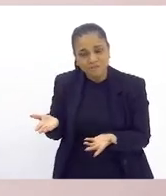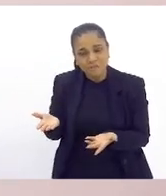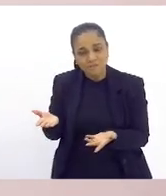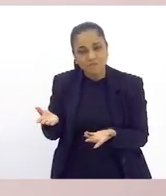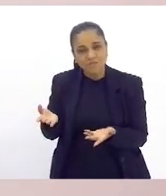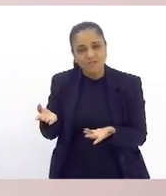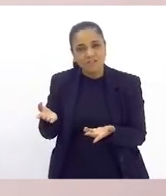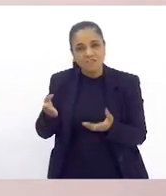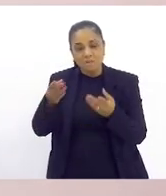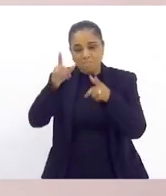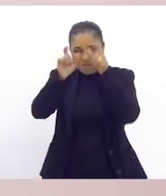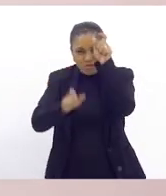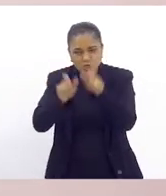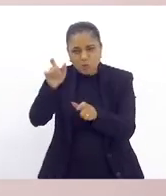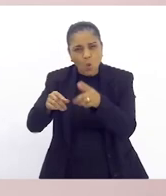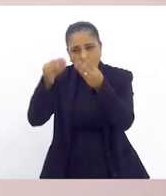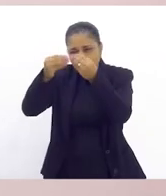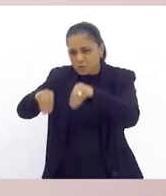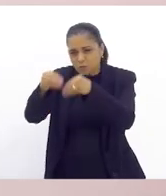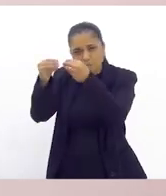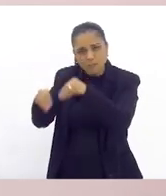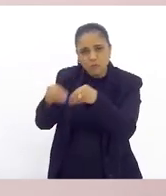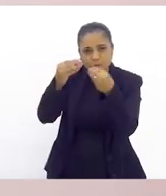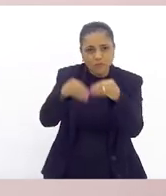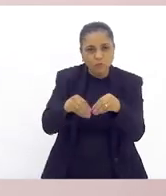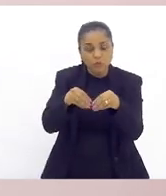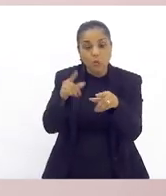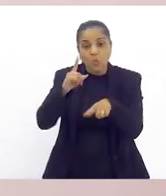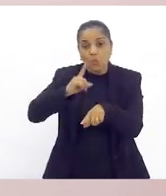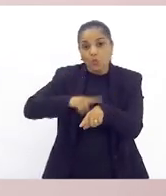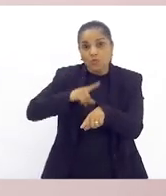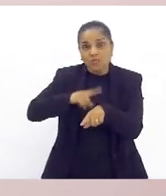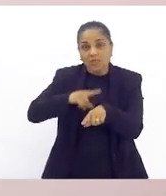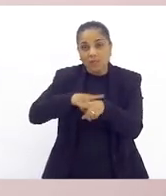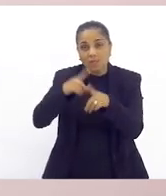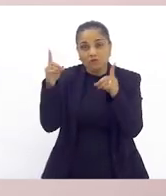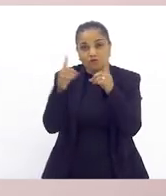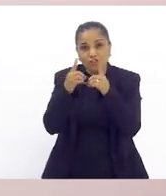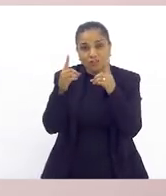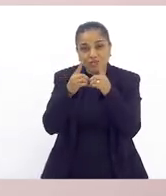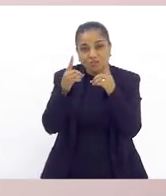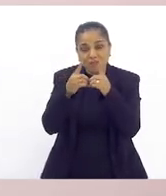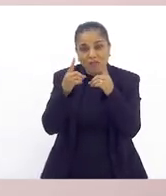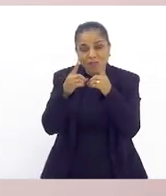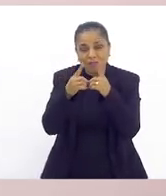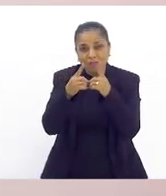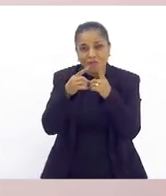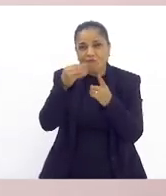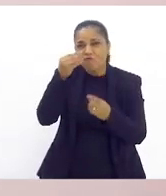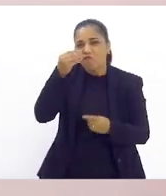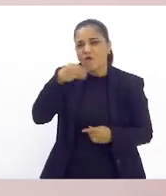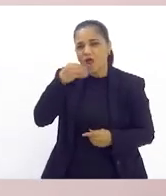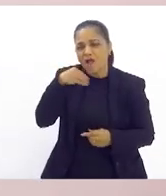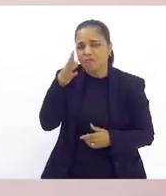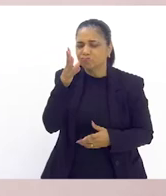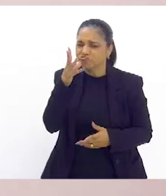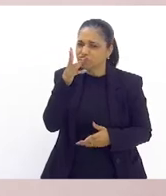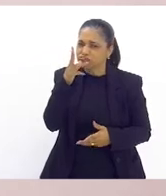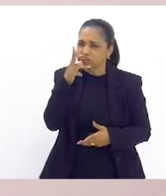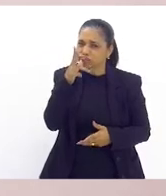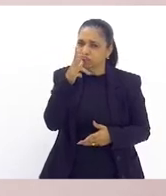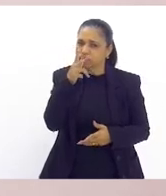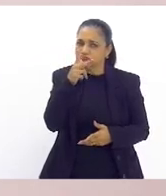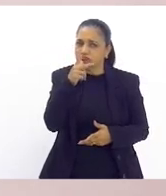ficaram no prejuízo e o tempo de atendimento tá muito precário é muito demorado